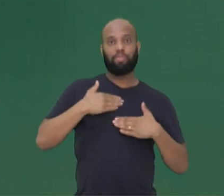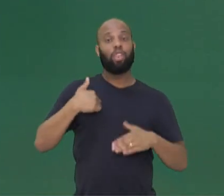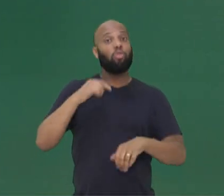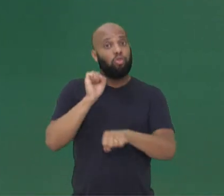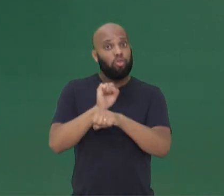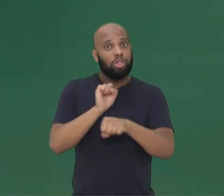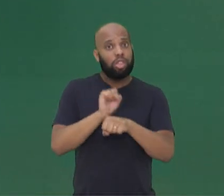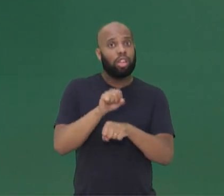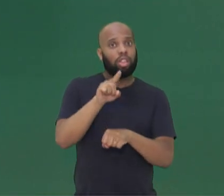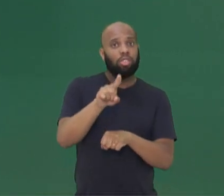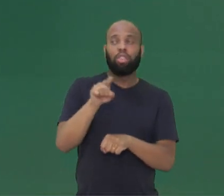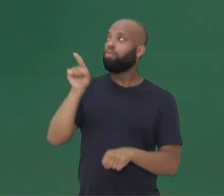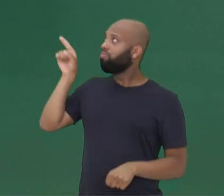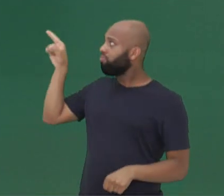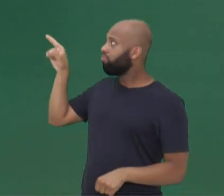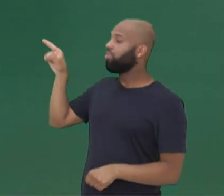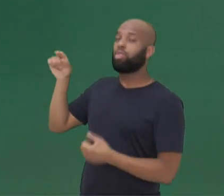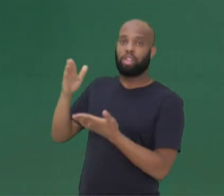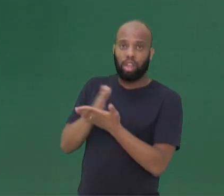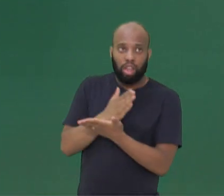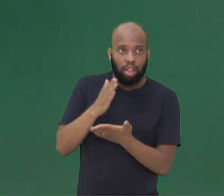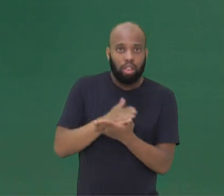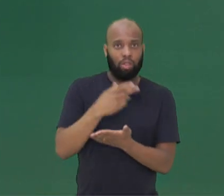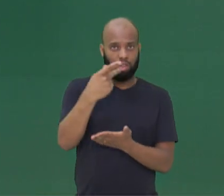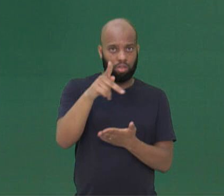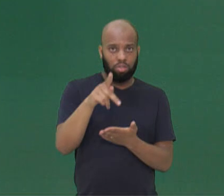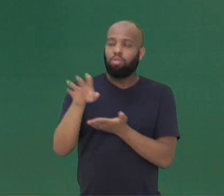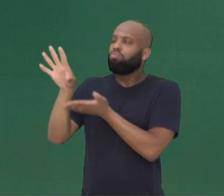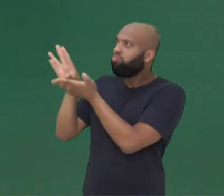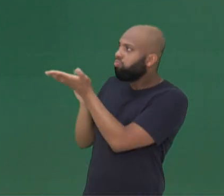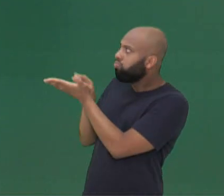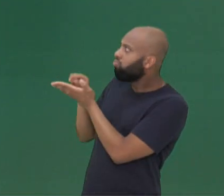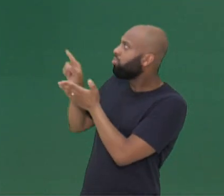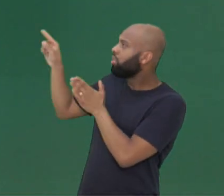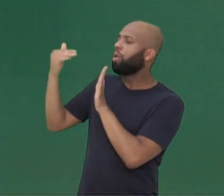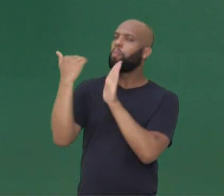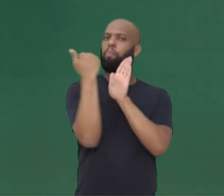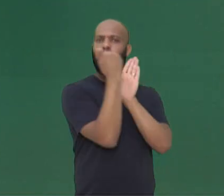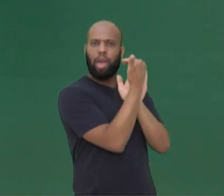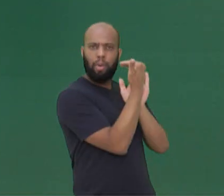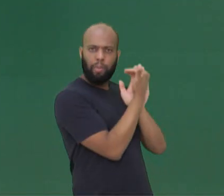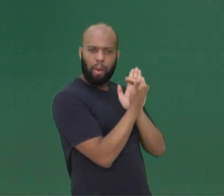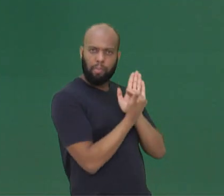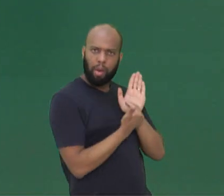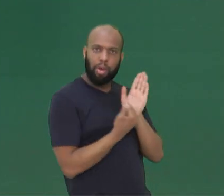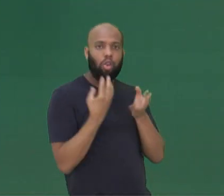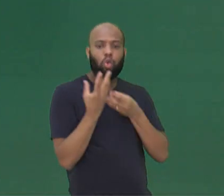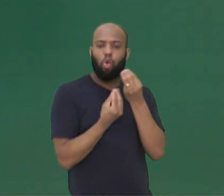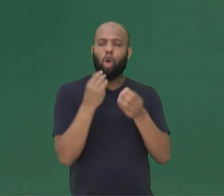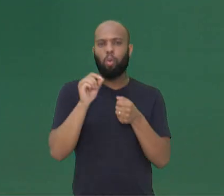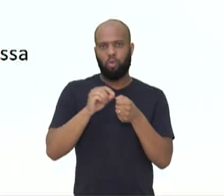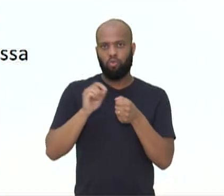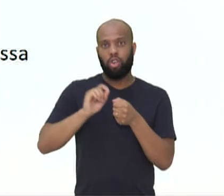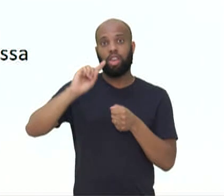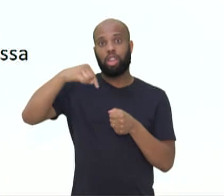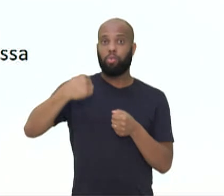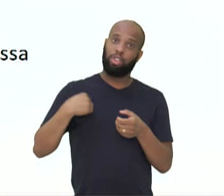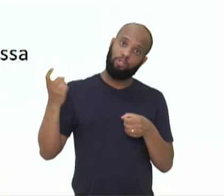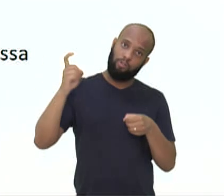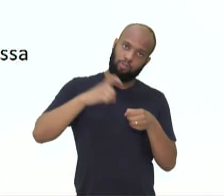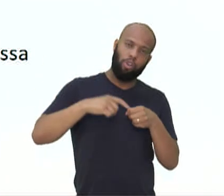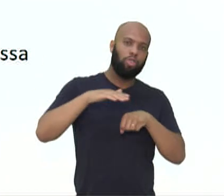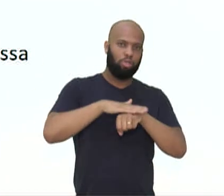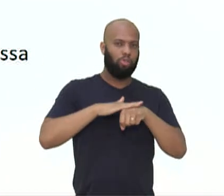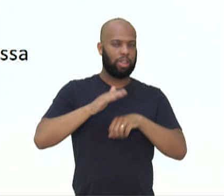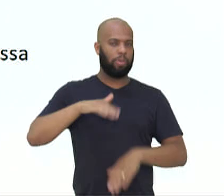para vocês pegarem o caderno, fazer a cópia dos procedimentos do passo a passo e a gente volta para conversar